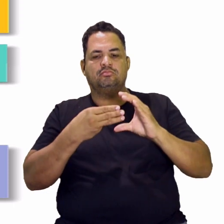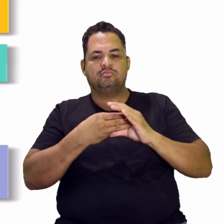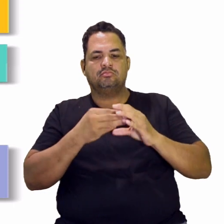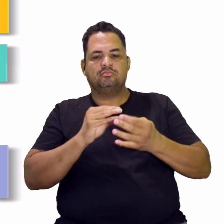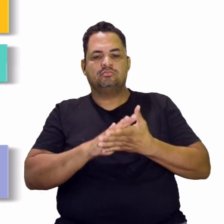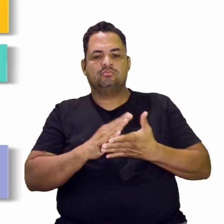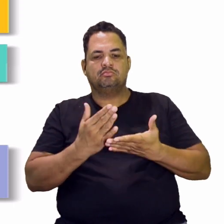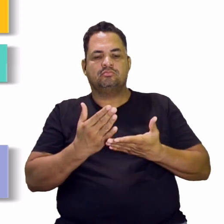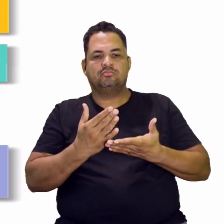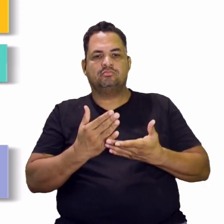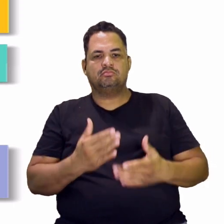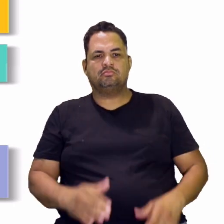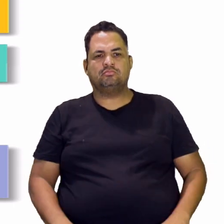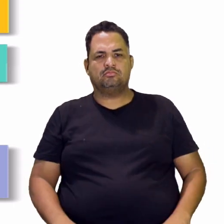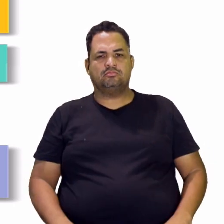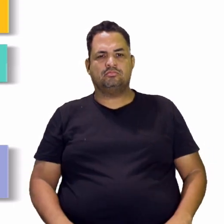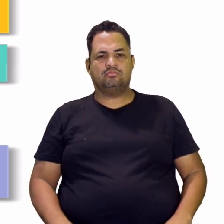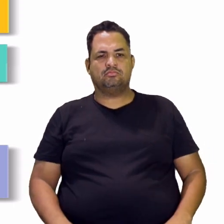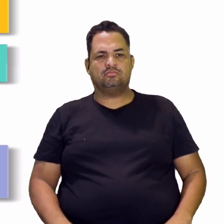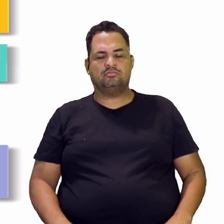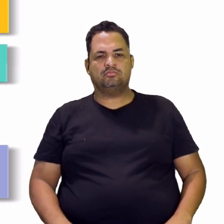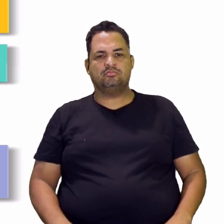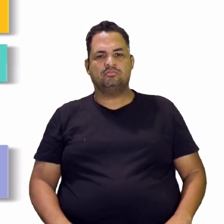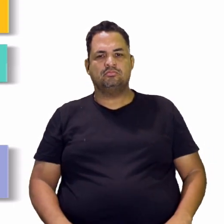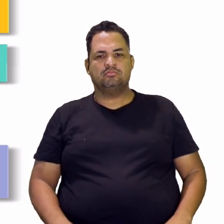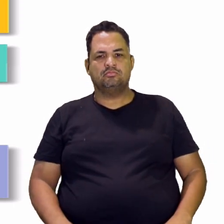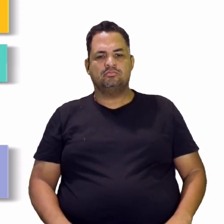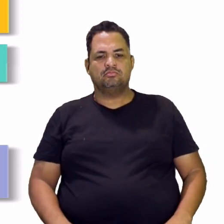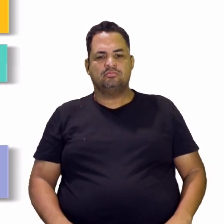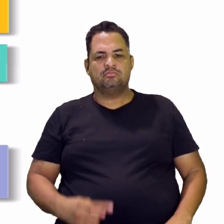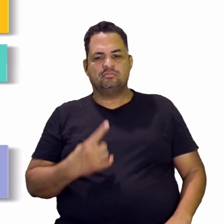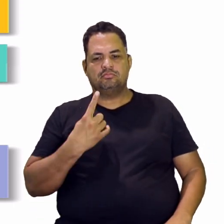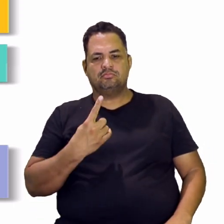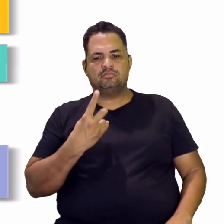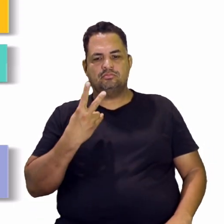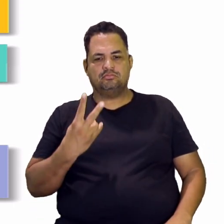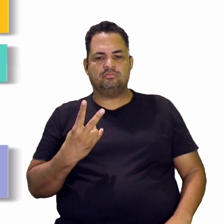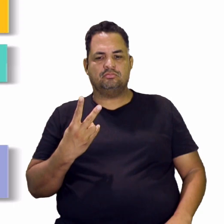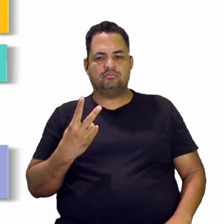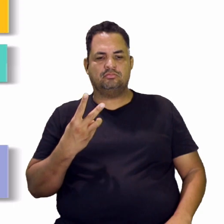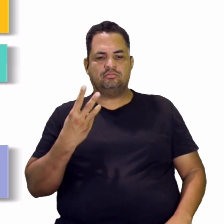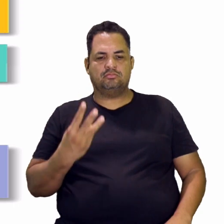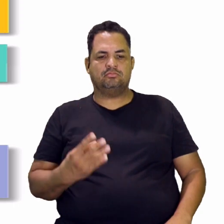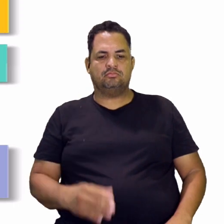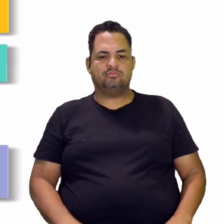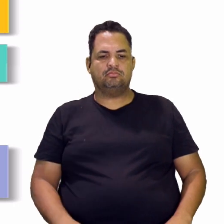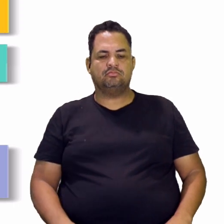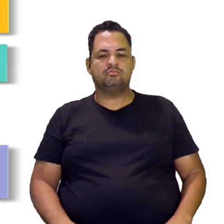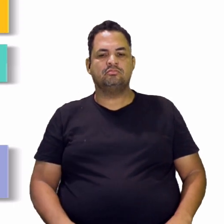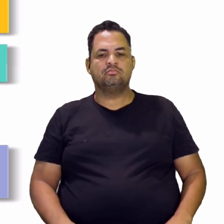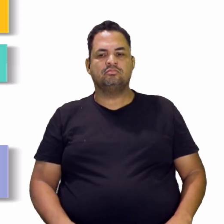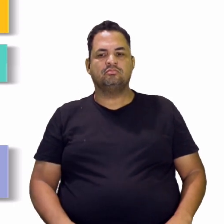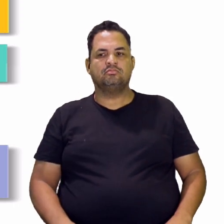célula, 1, 2 e 3.